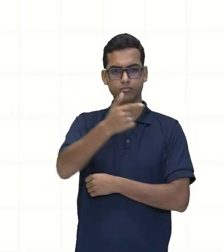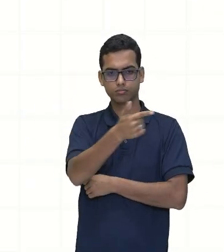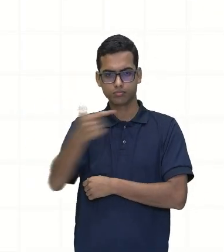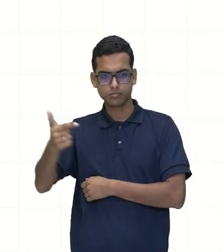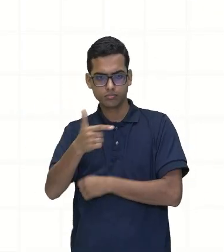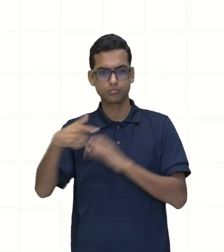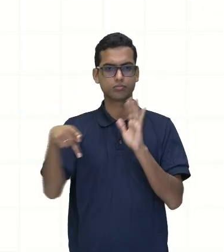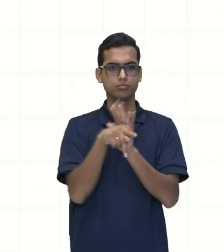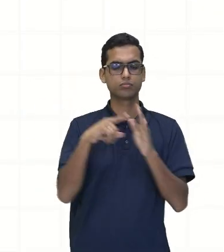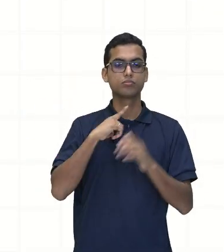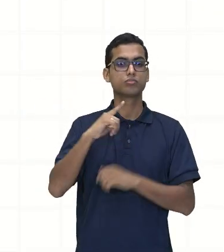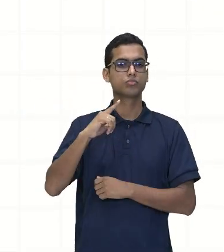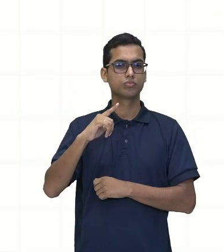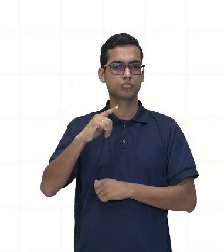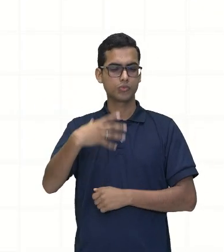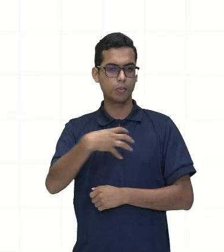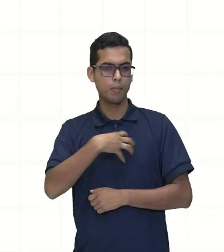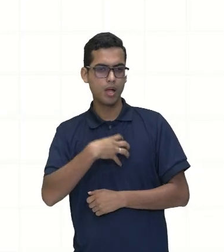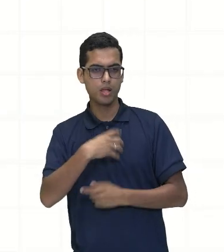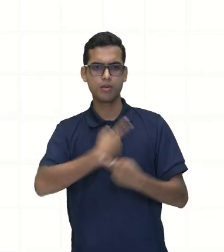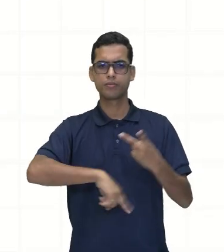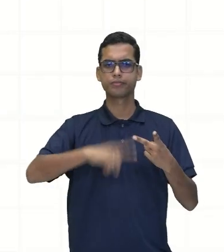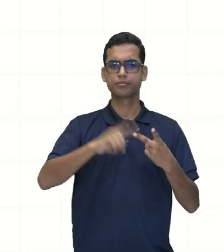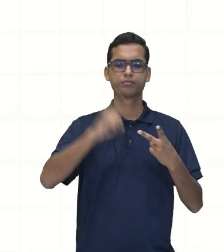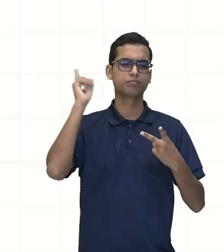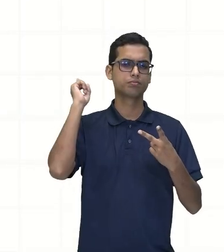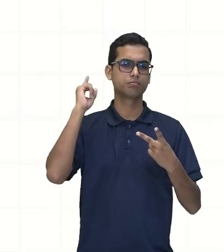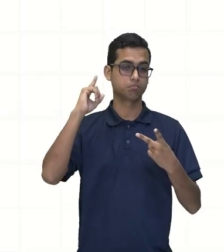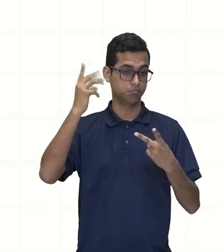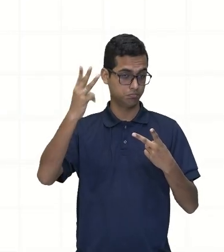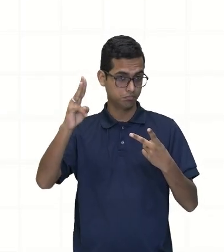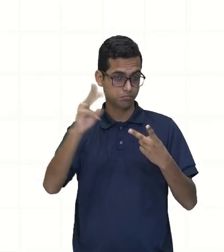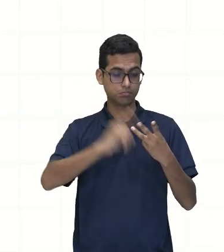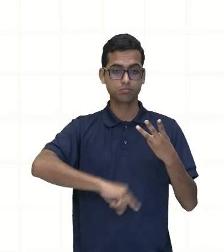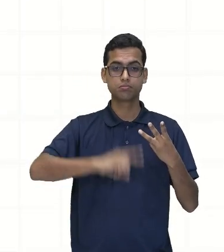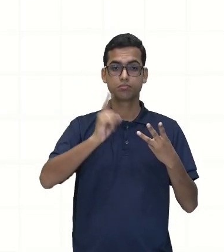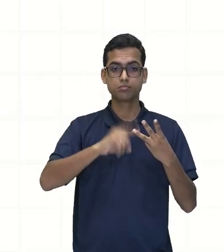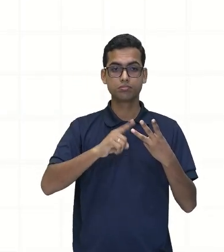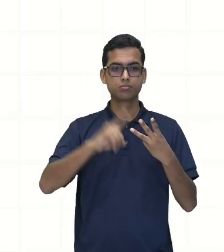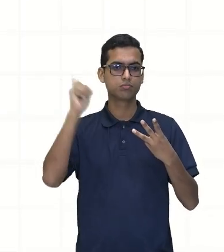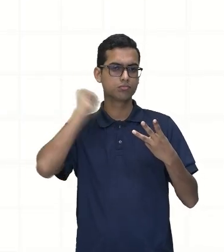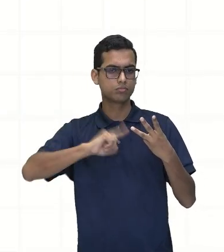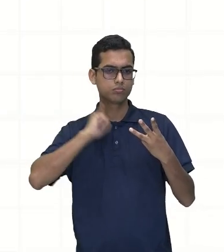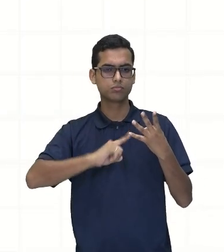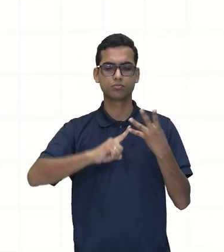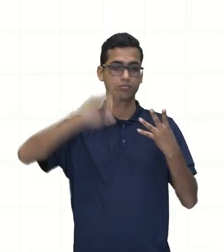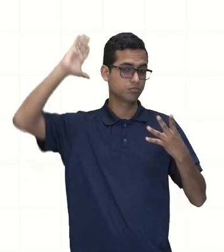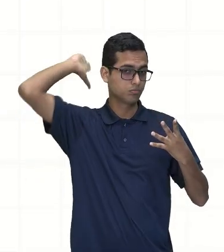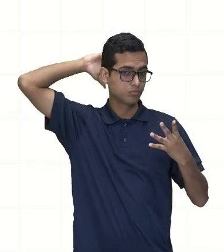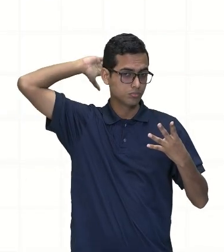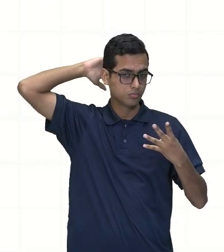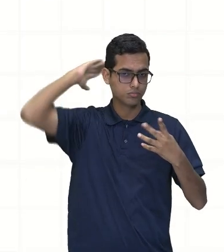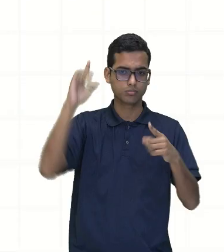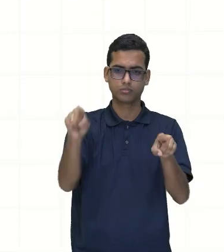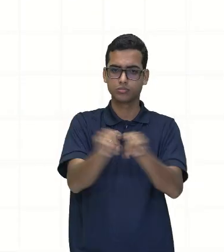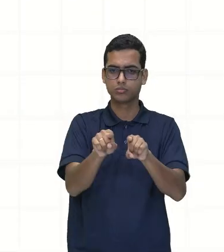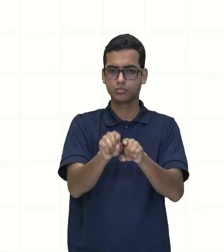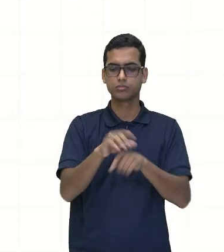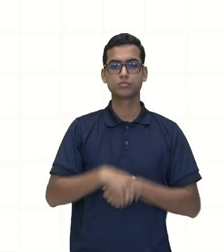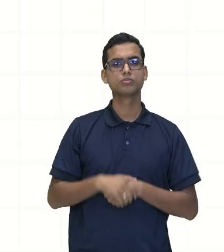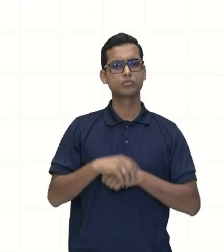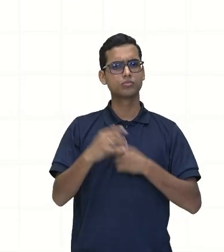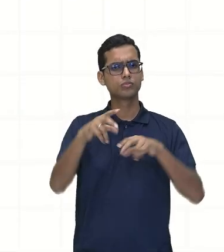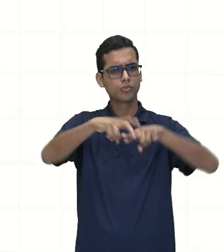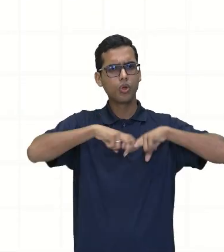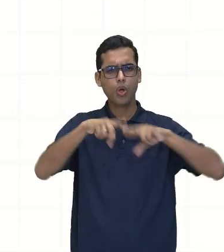Gerais e o Pará. Com relação aos dados anteriores, a gente já viu ali uma mudança, né? E isso se dá, gente, por conta do censo, né, que vai